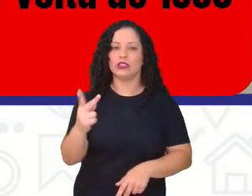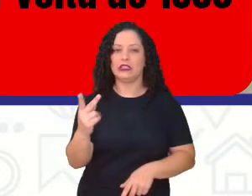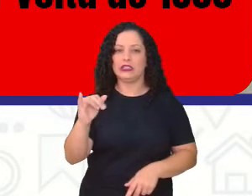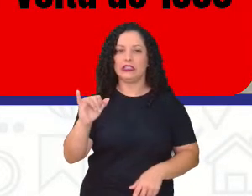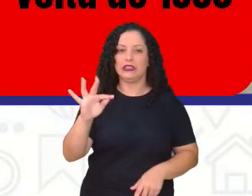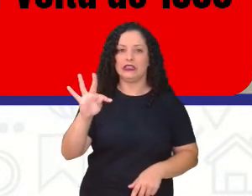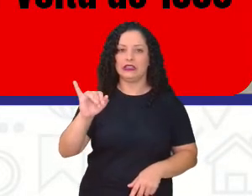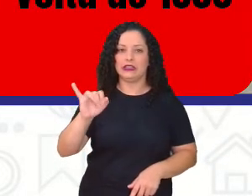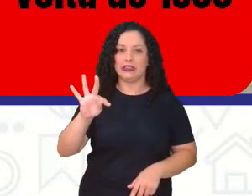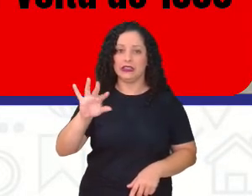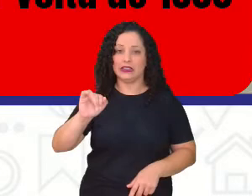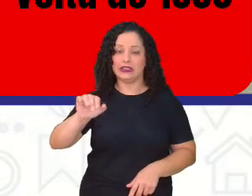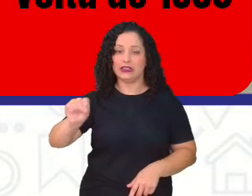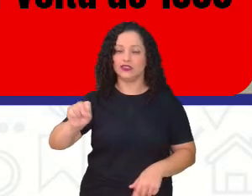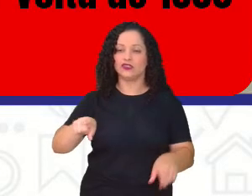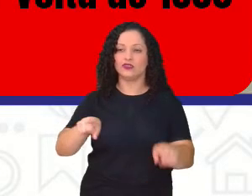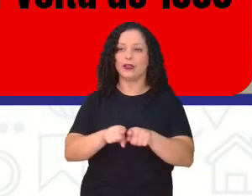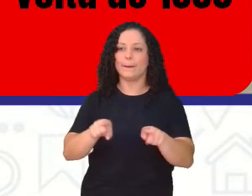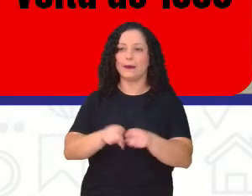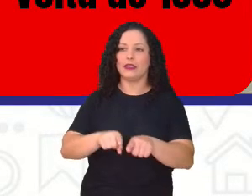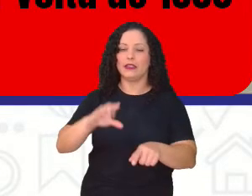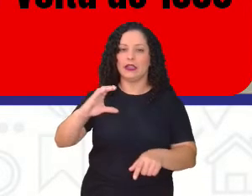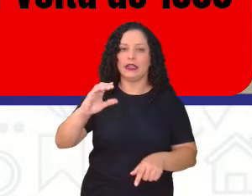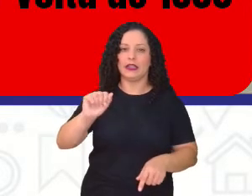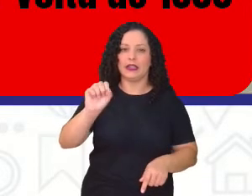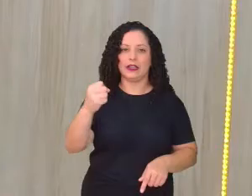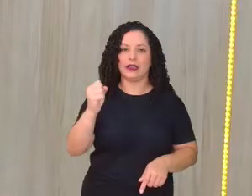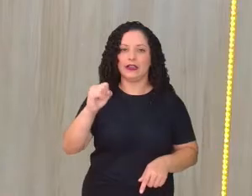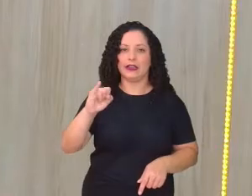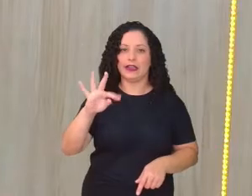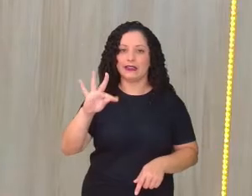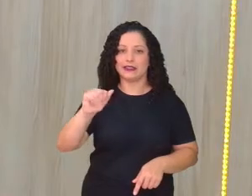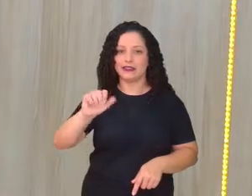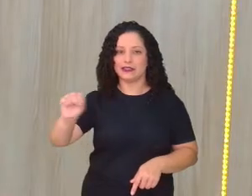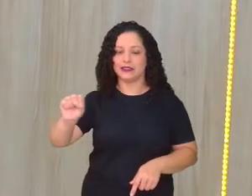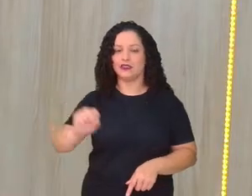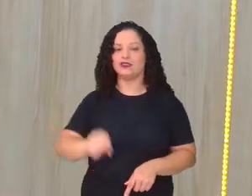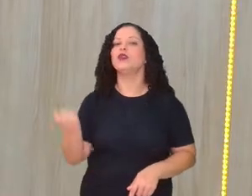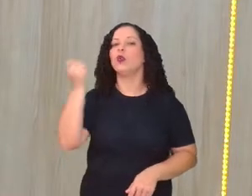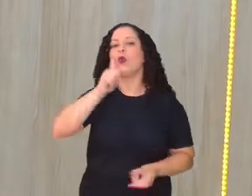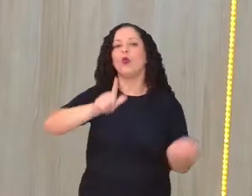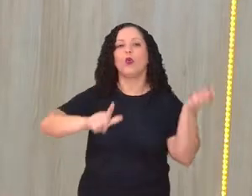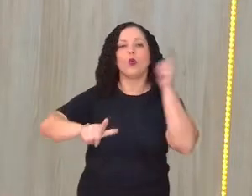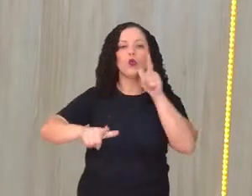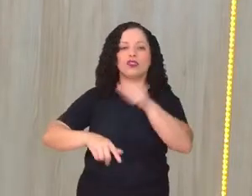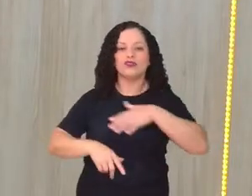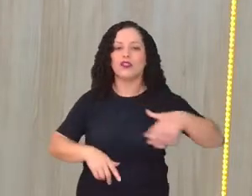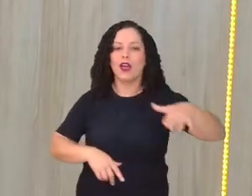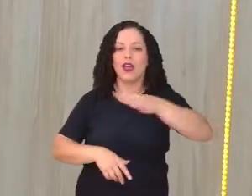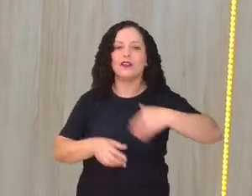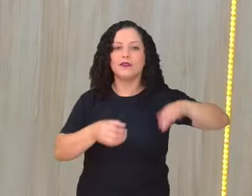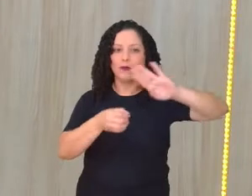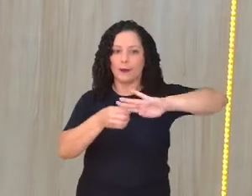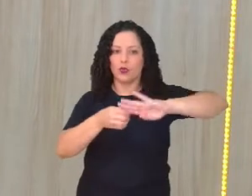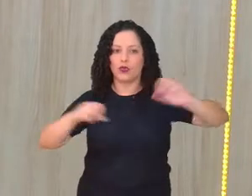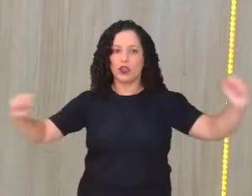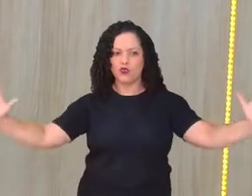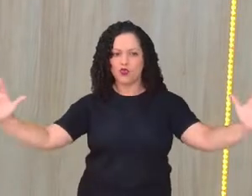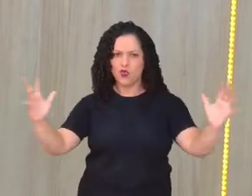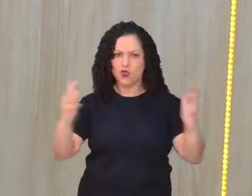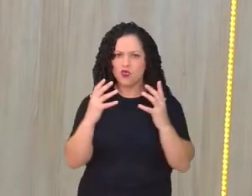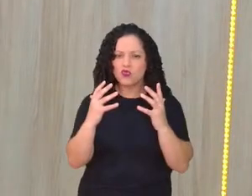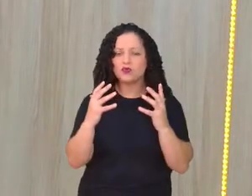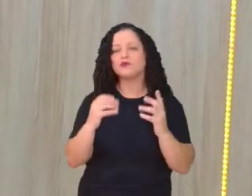como arma de guerra e conquistaram aí por volta de 1600 a.C. a região da Babilônia. Então,